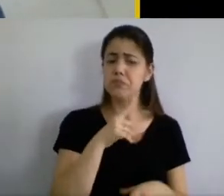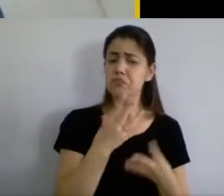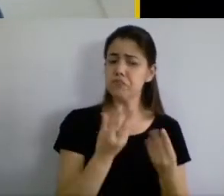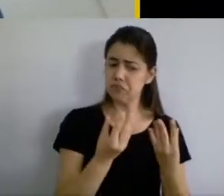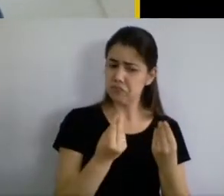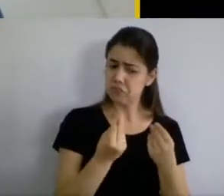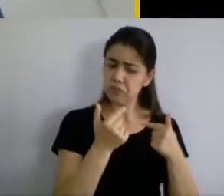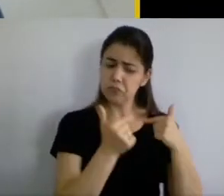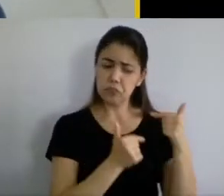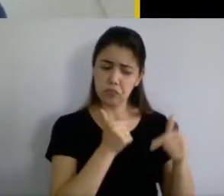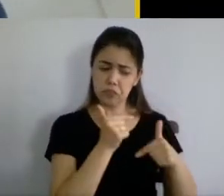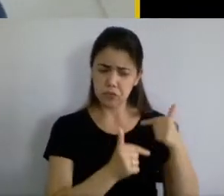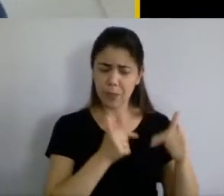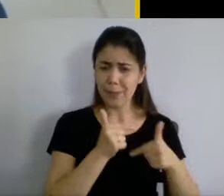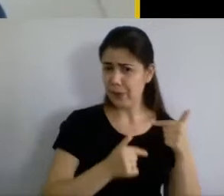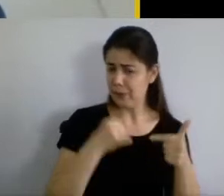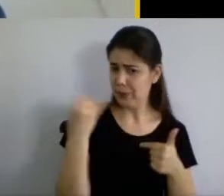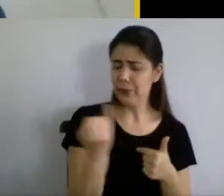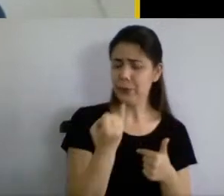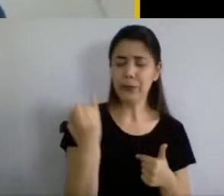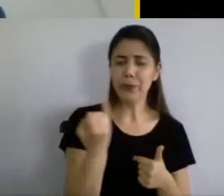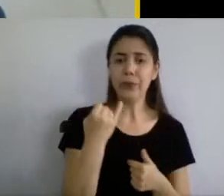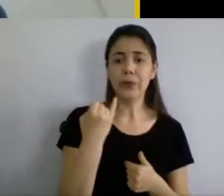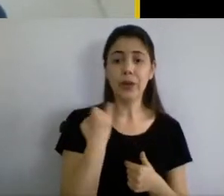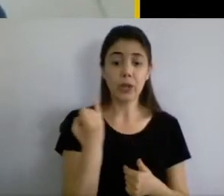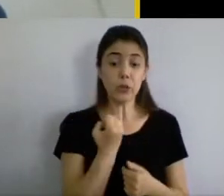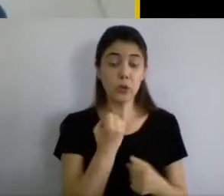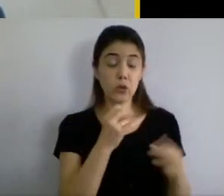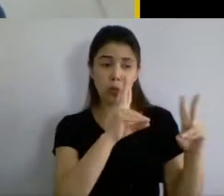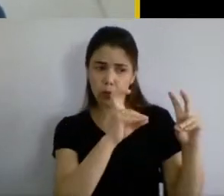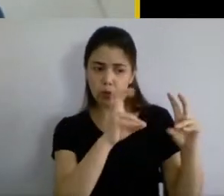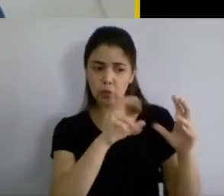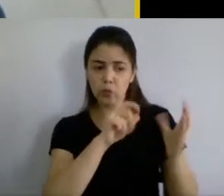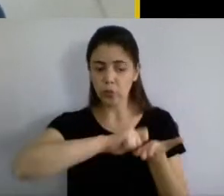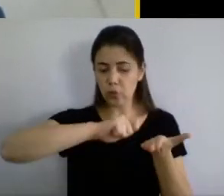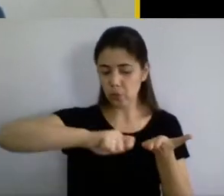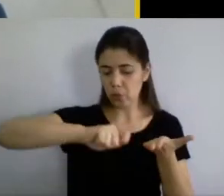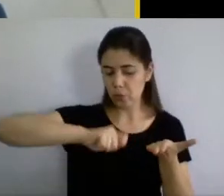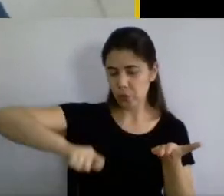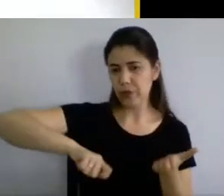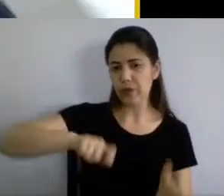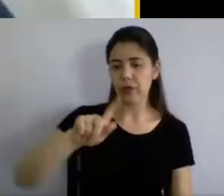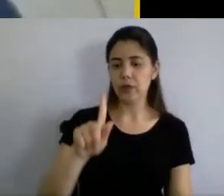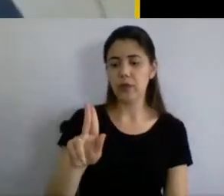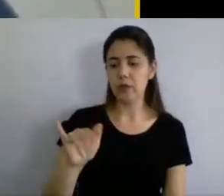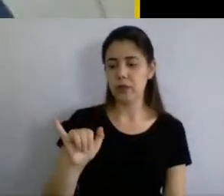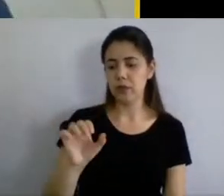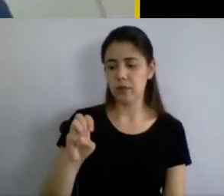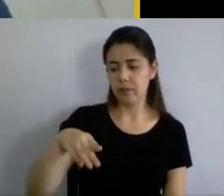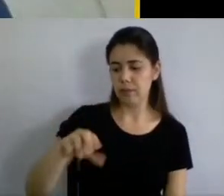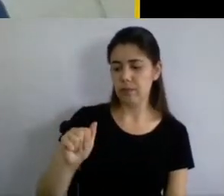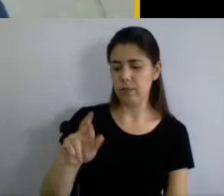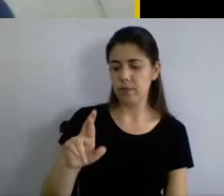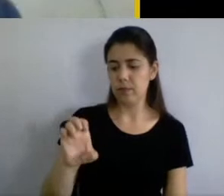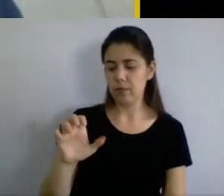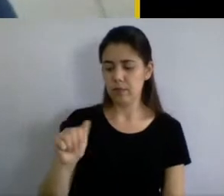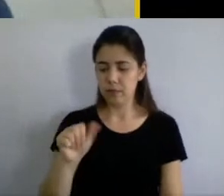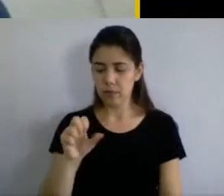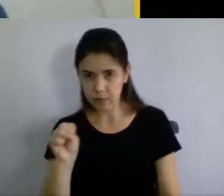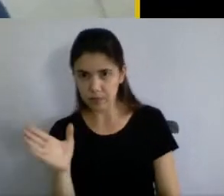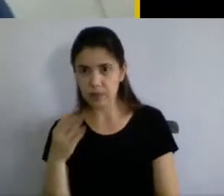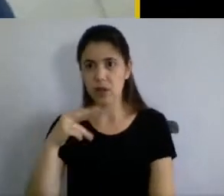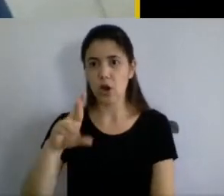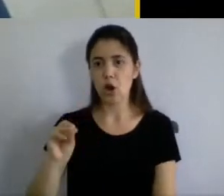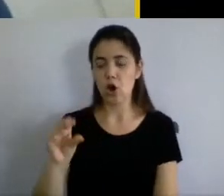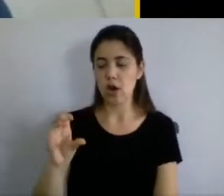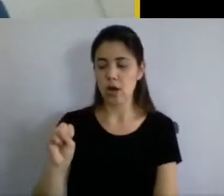sobre Guimarães Rosa, né, particularmente acerca do Grande Sertão Veredas. Mas o professor Hansen também escreveu